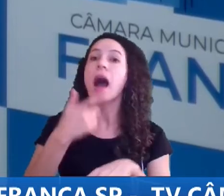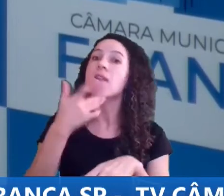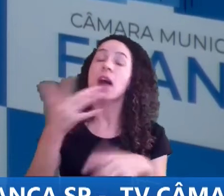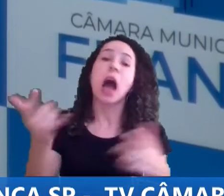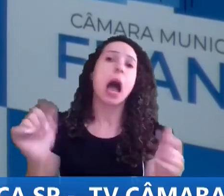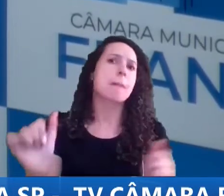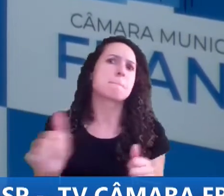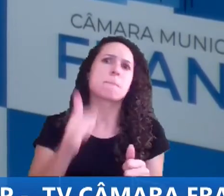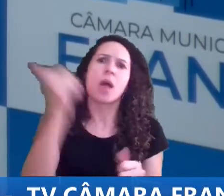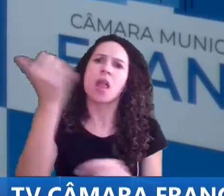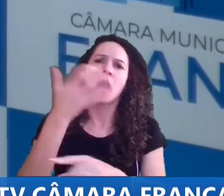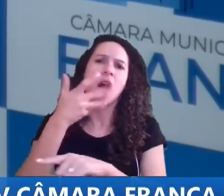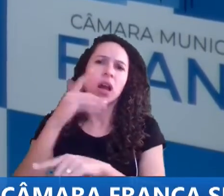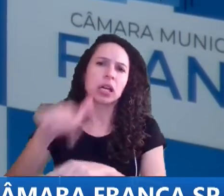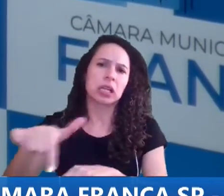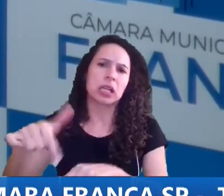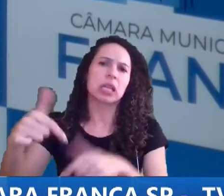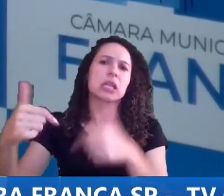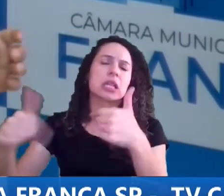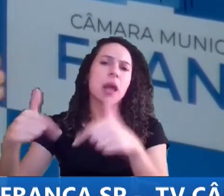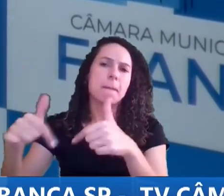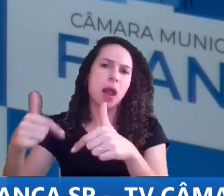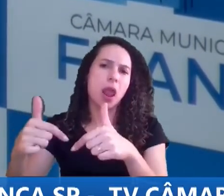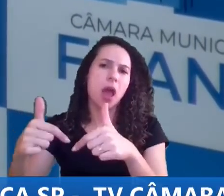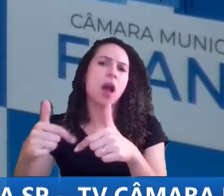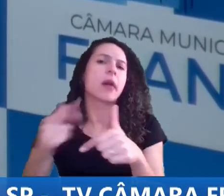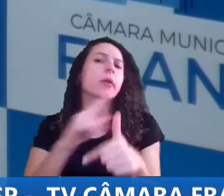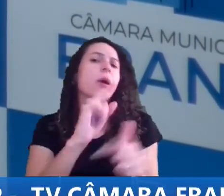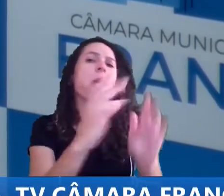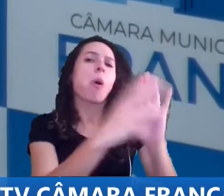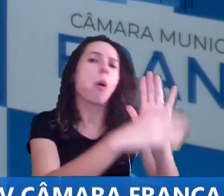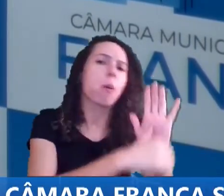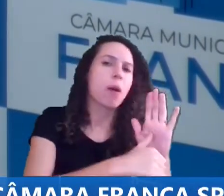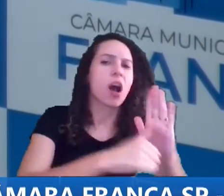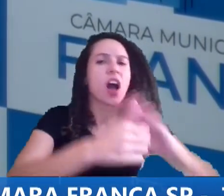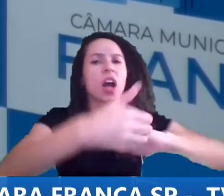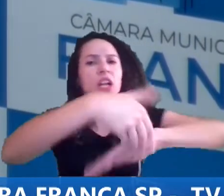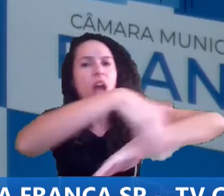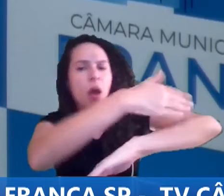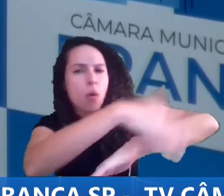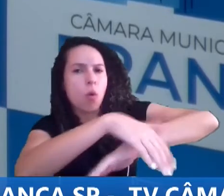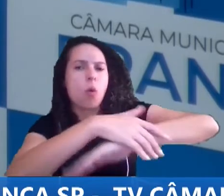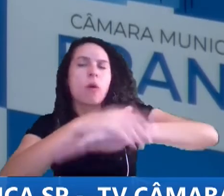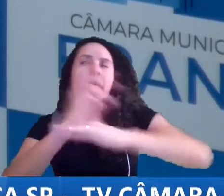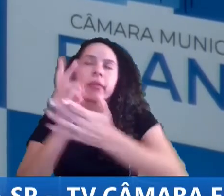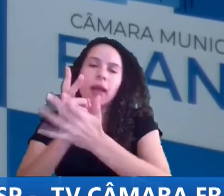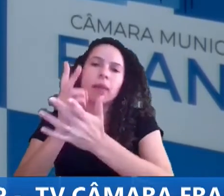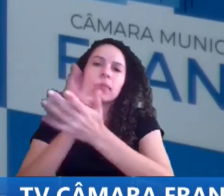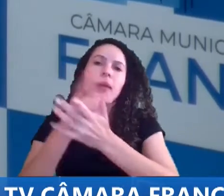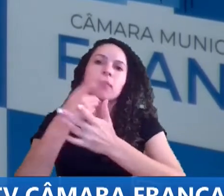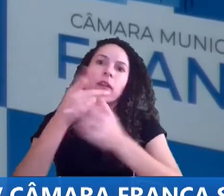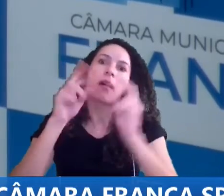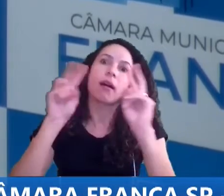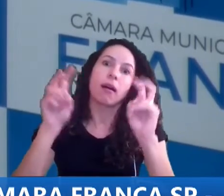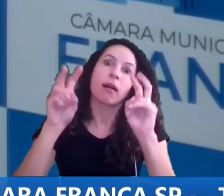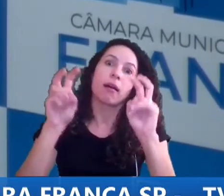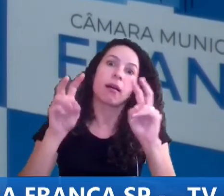estar trabalhando, né, do que estar roubando na rua, etc. e tal. E olha, gente, é